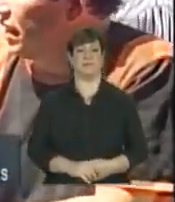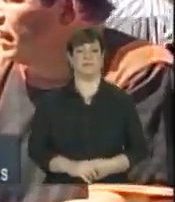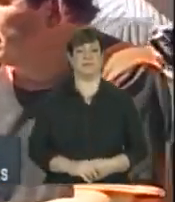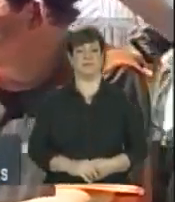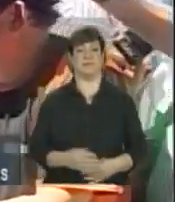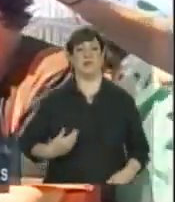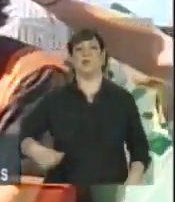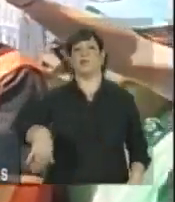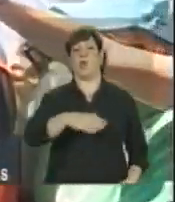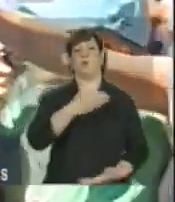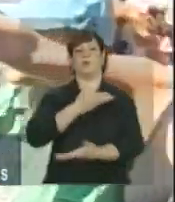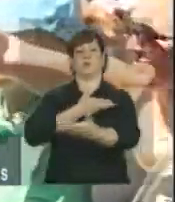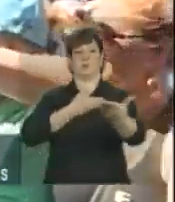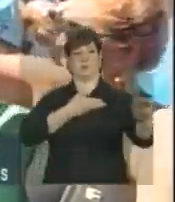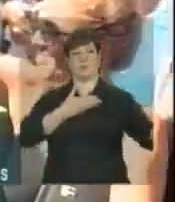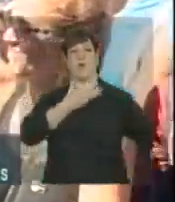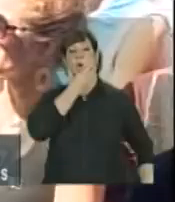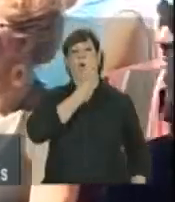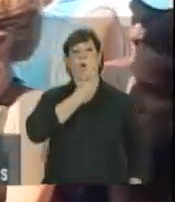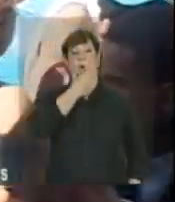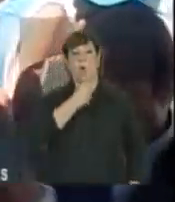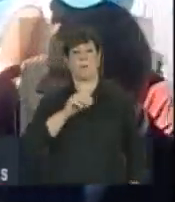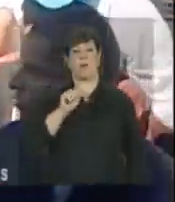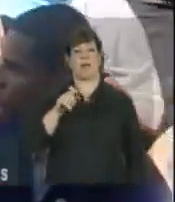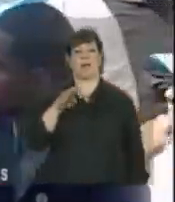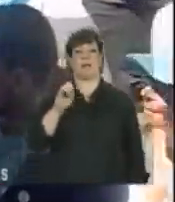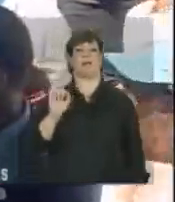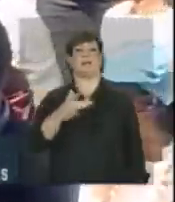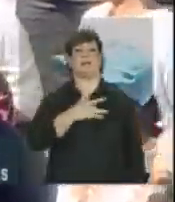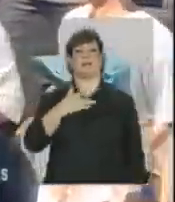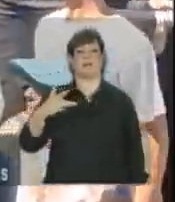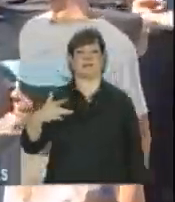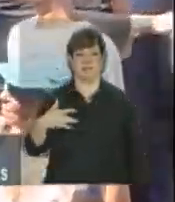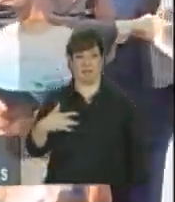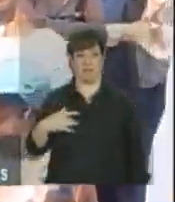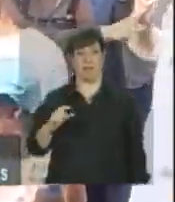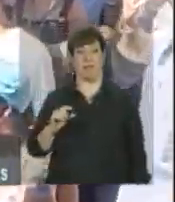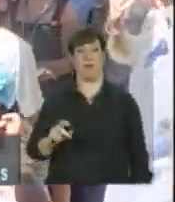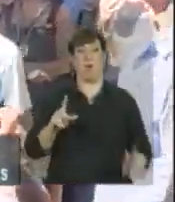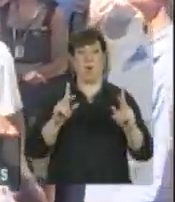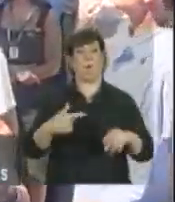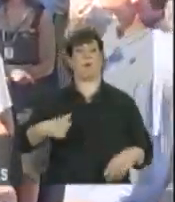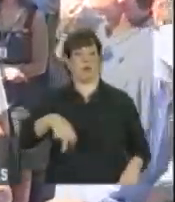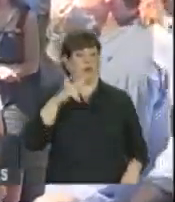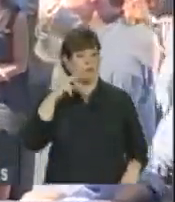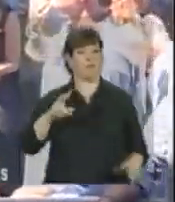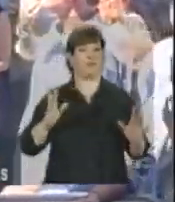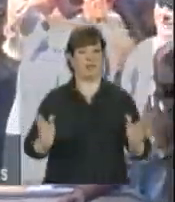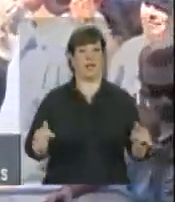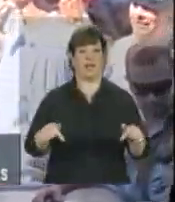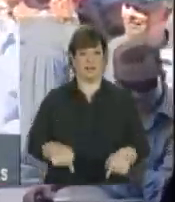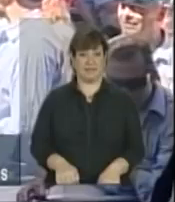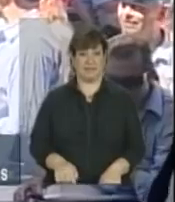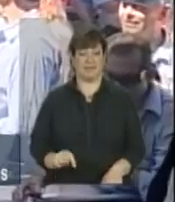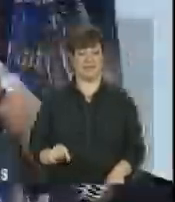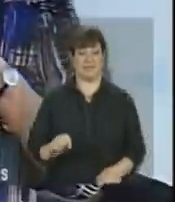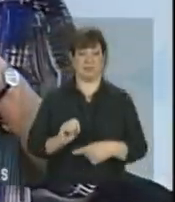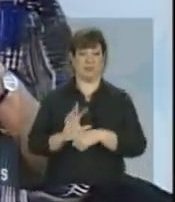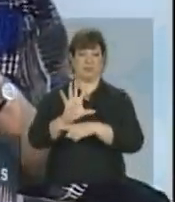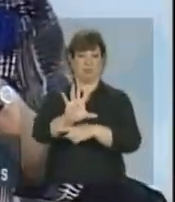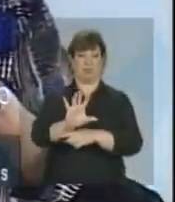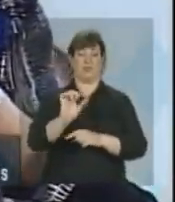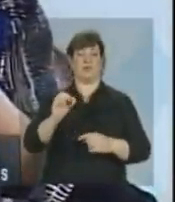aos nossos companheiros homens, agentes de saúde, que, como nós vimos aqui no vídeo,